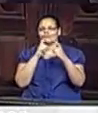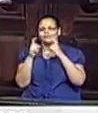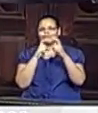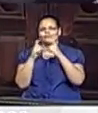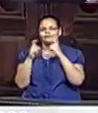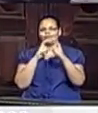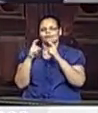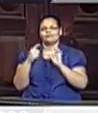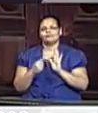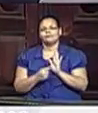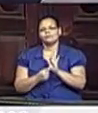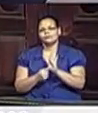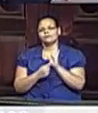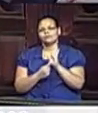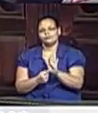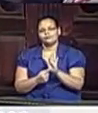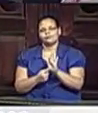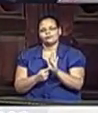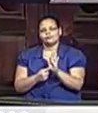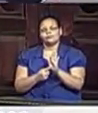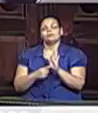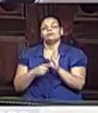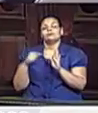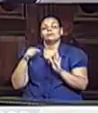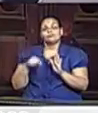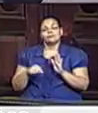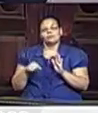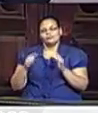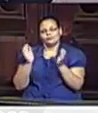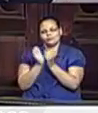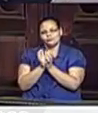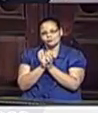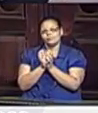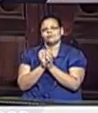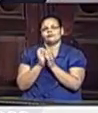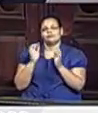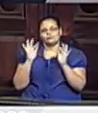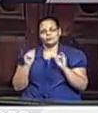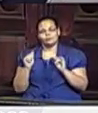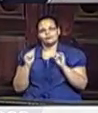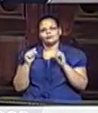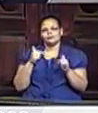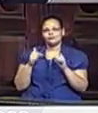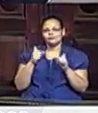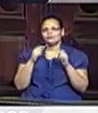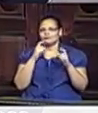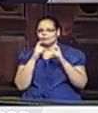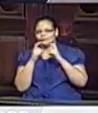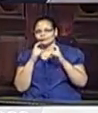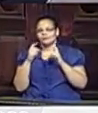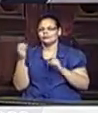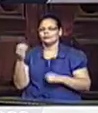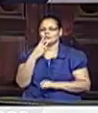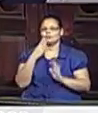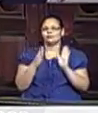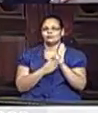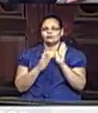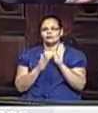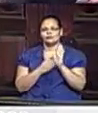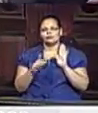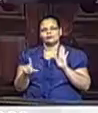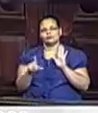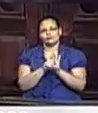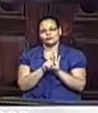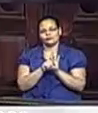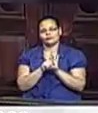a apresentação. O objetivo dessa comissão é, ao final dos seus trabalhos, apresentarmos uma nova proposta de